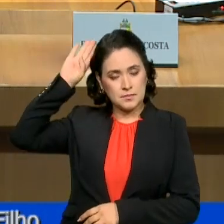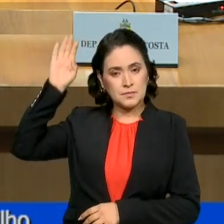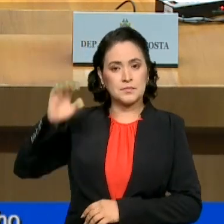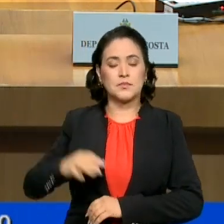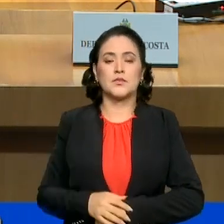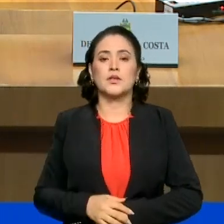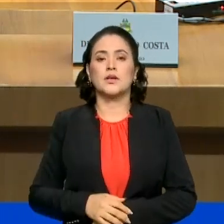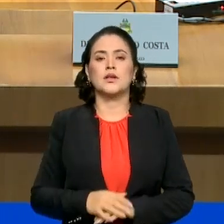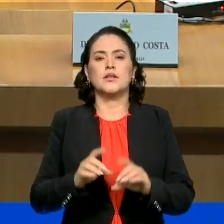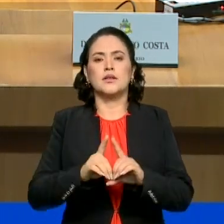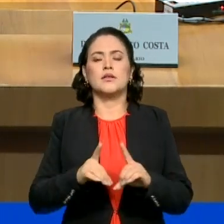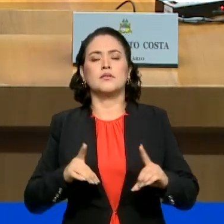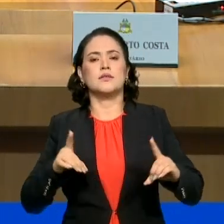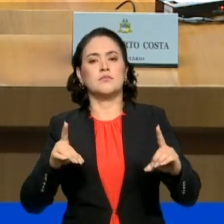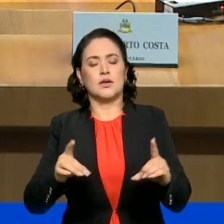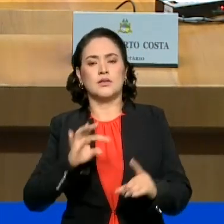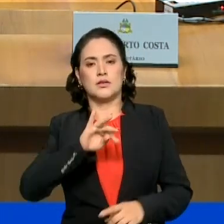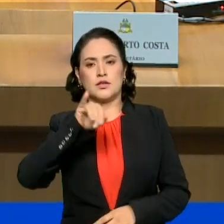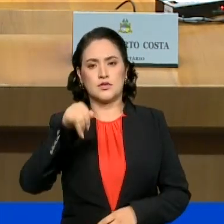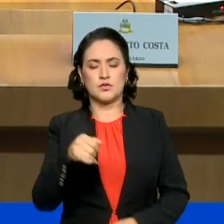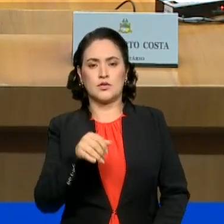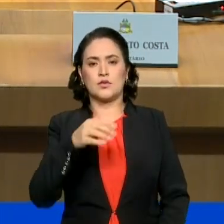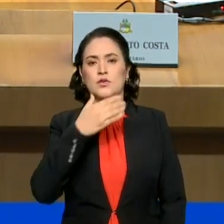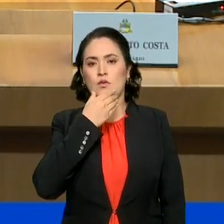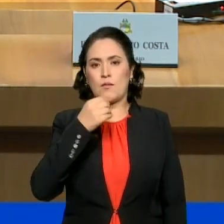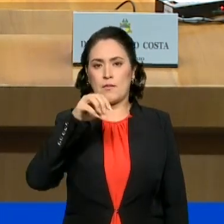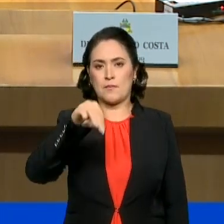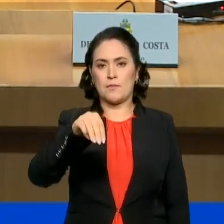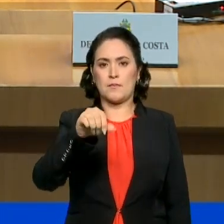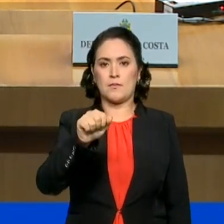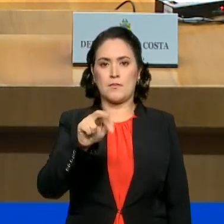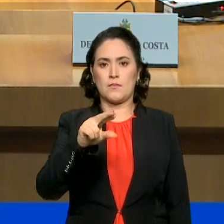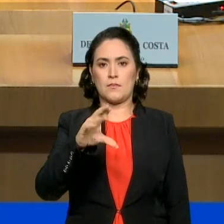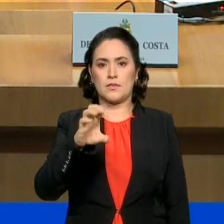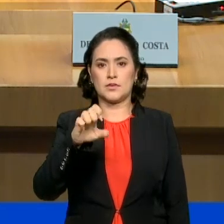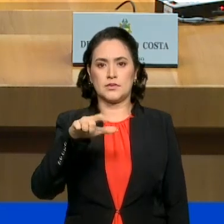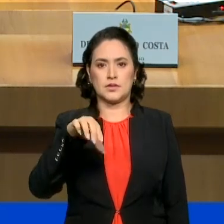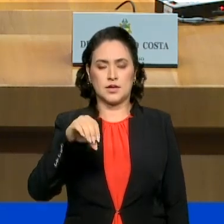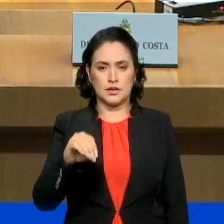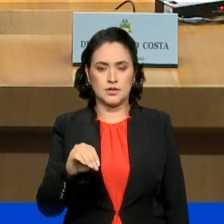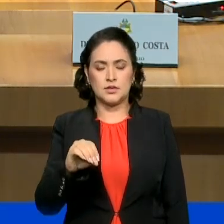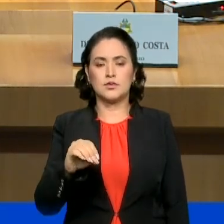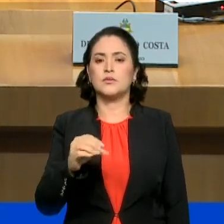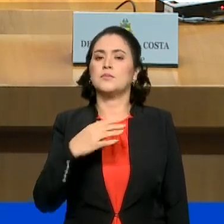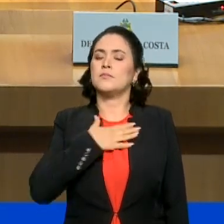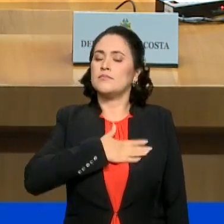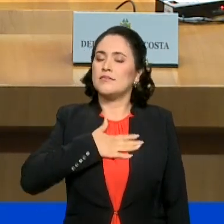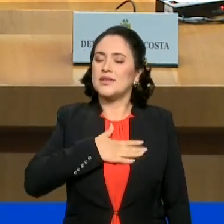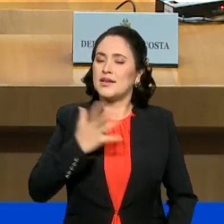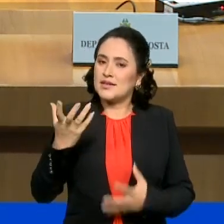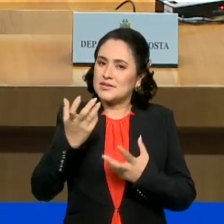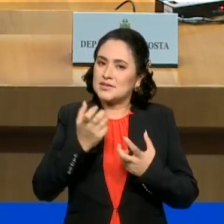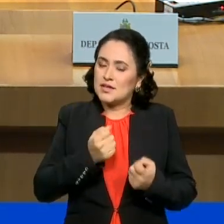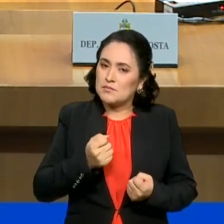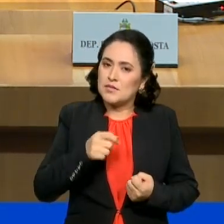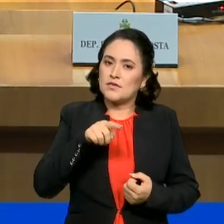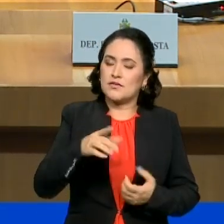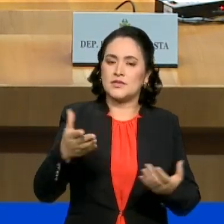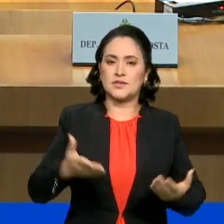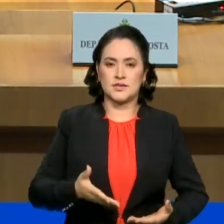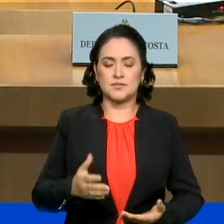doutor Marcelino Chaves Everto, é um prazer estar aqui conosco. Senhor Orleães